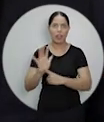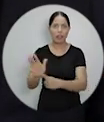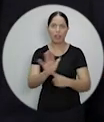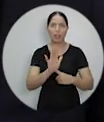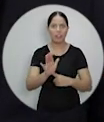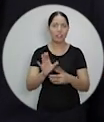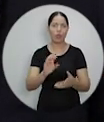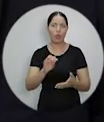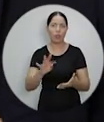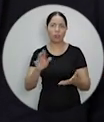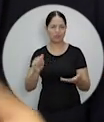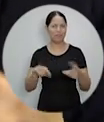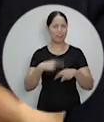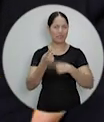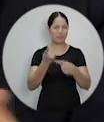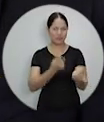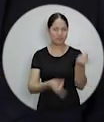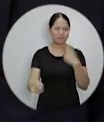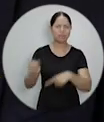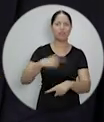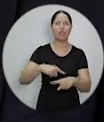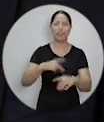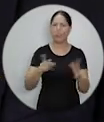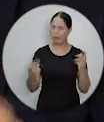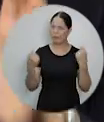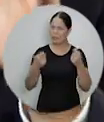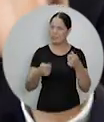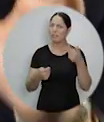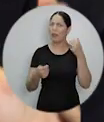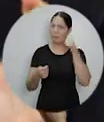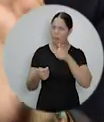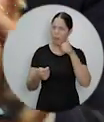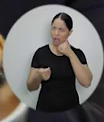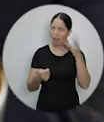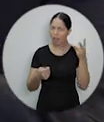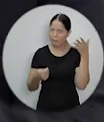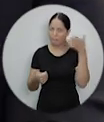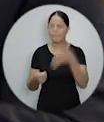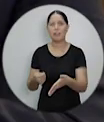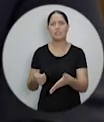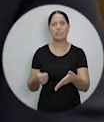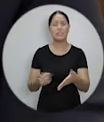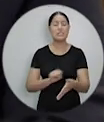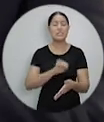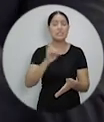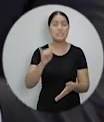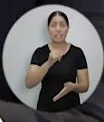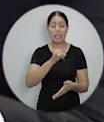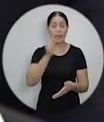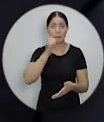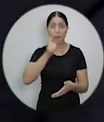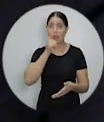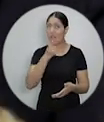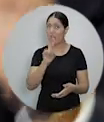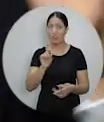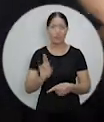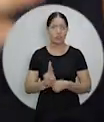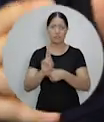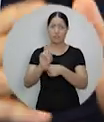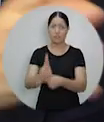assim cumprindo com as cotas, o que foi depois revertido a partir do momento que a cada mulher não apresentada à